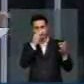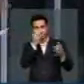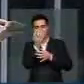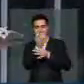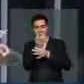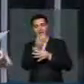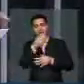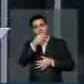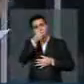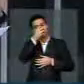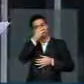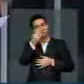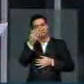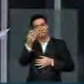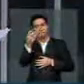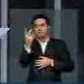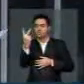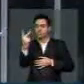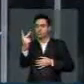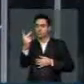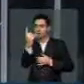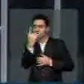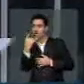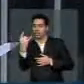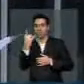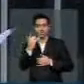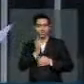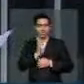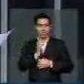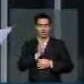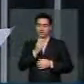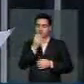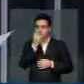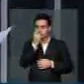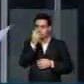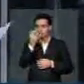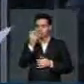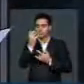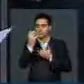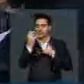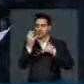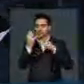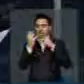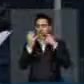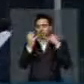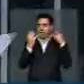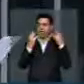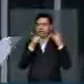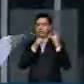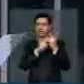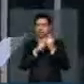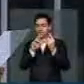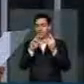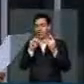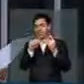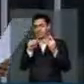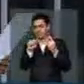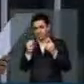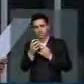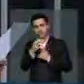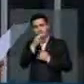rosas de ti rosas de se seduzir rosas a me seduzir são as rosas são as rosas